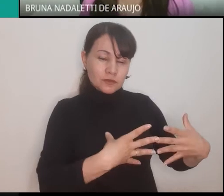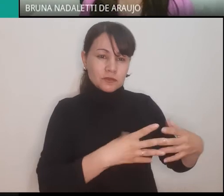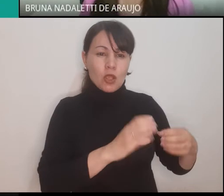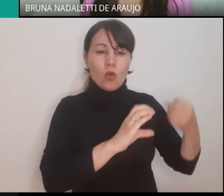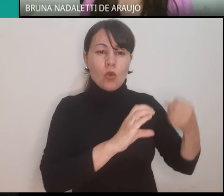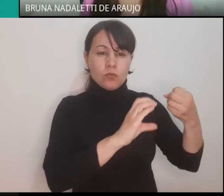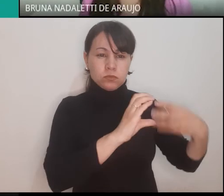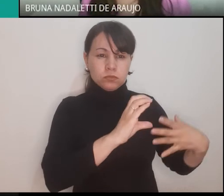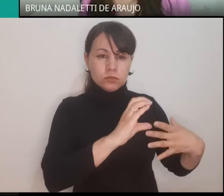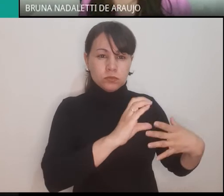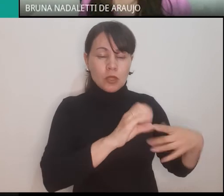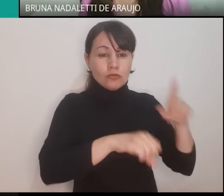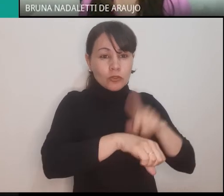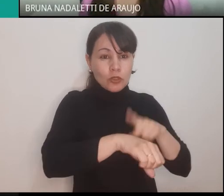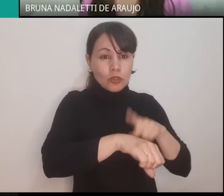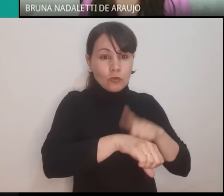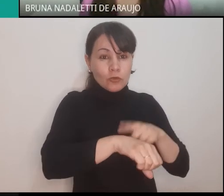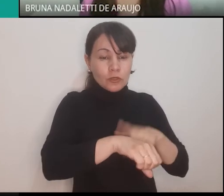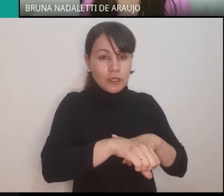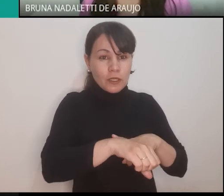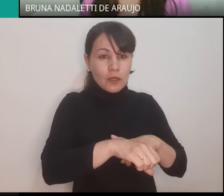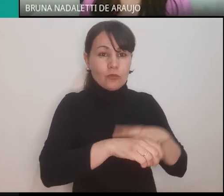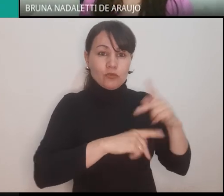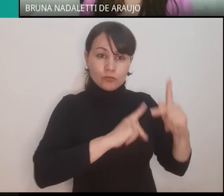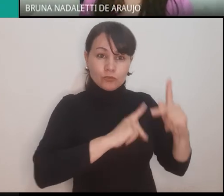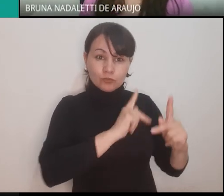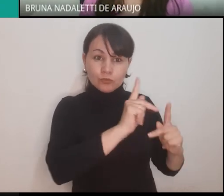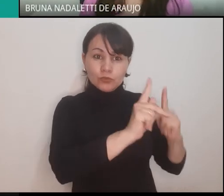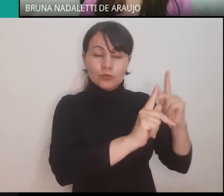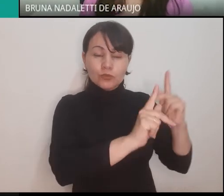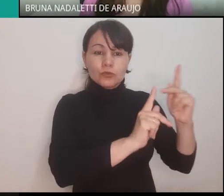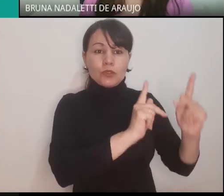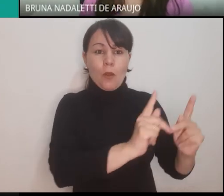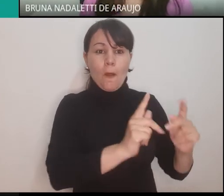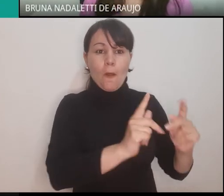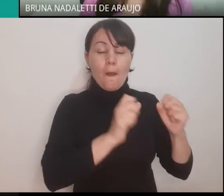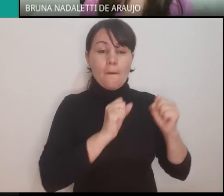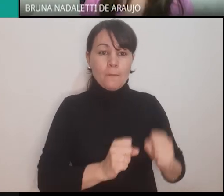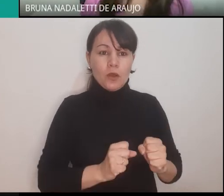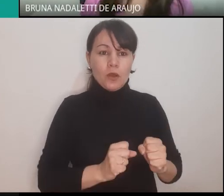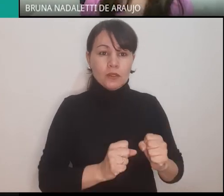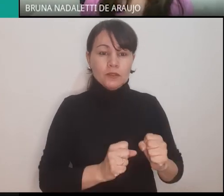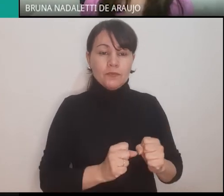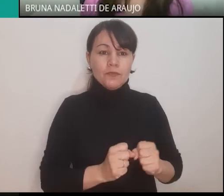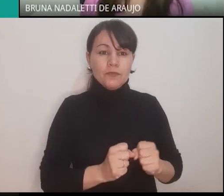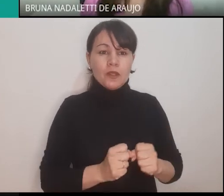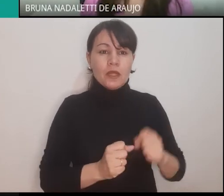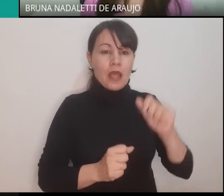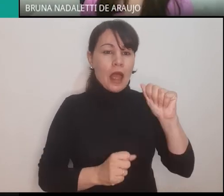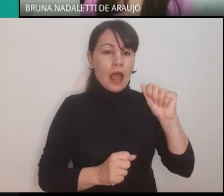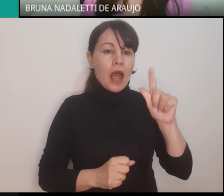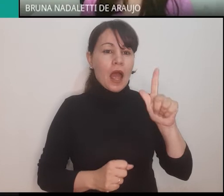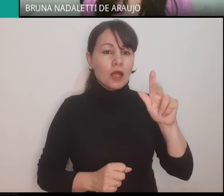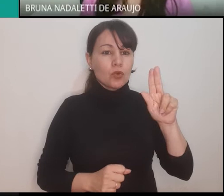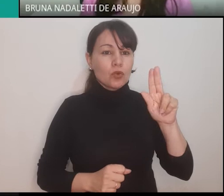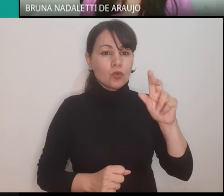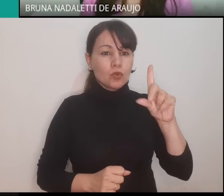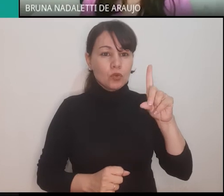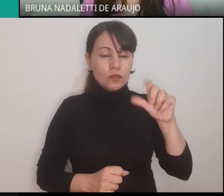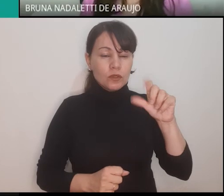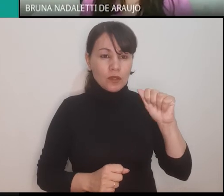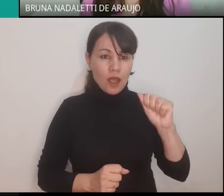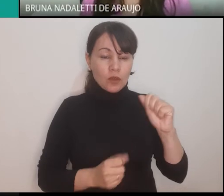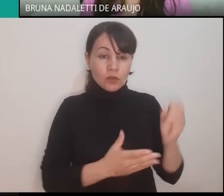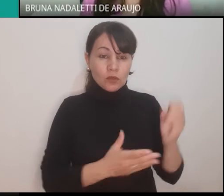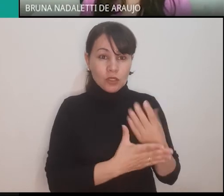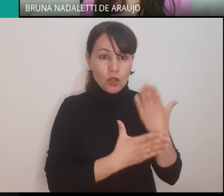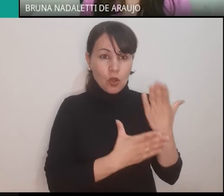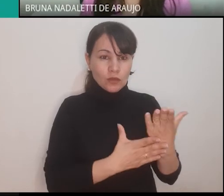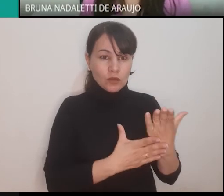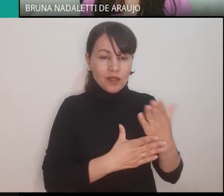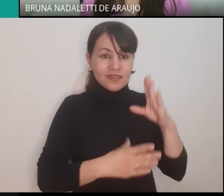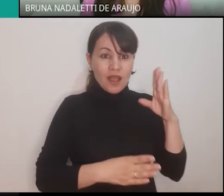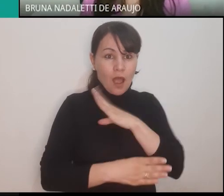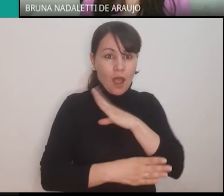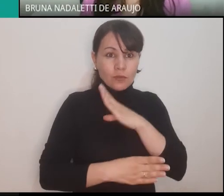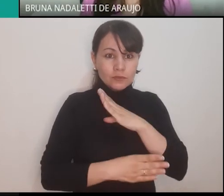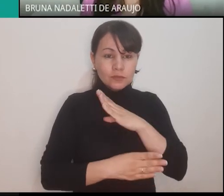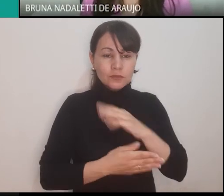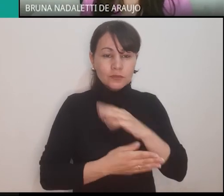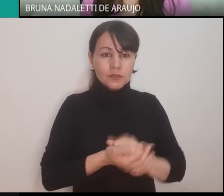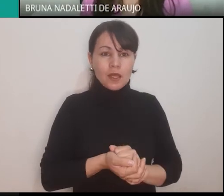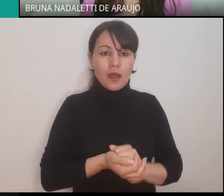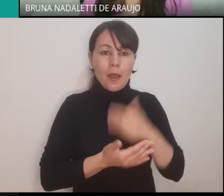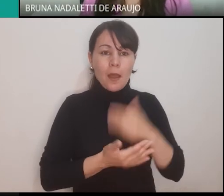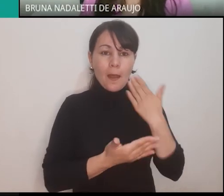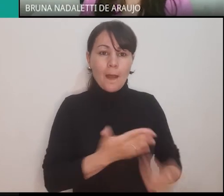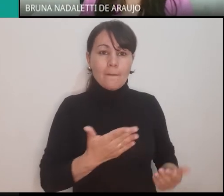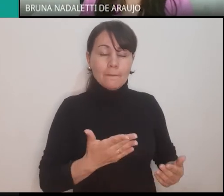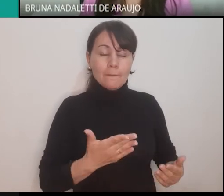de instalação e progressão. Ela pode ser aguda, quando ocorre de forma súbita, rápida, a